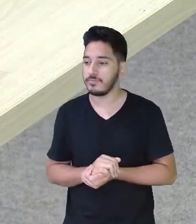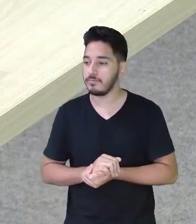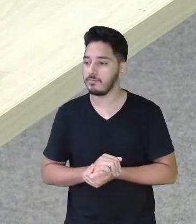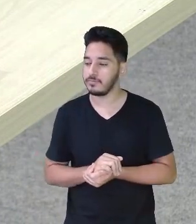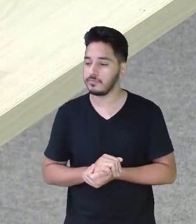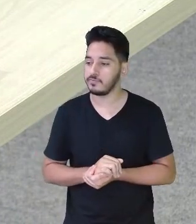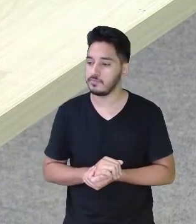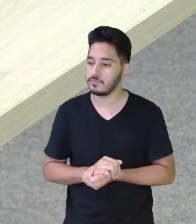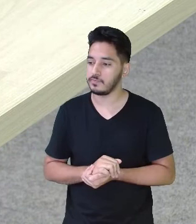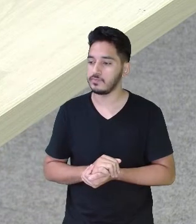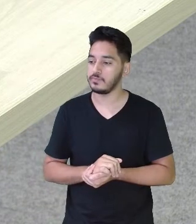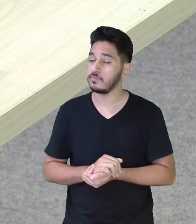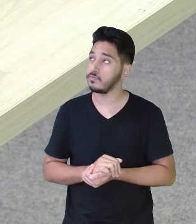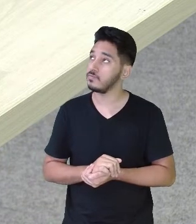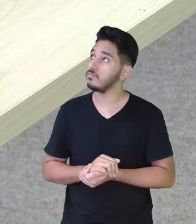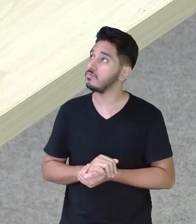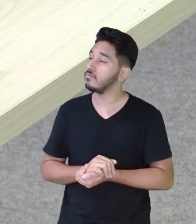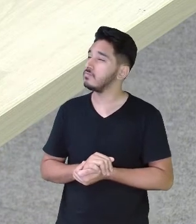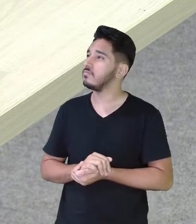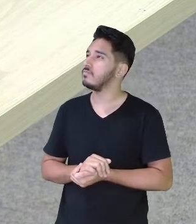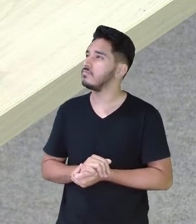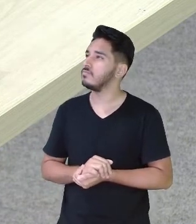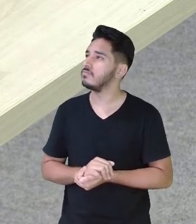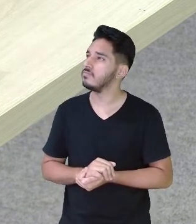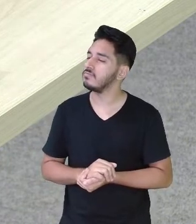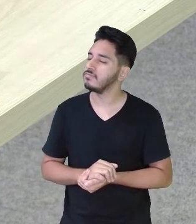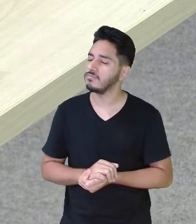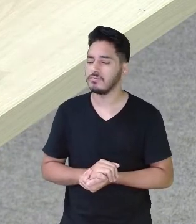certo? Uma unidade.